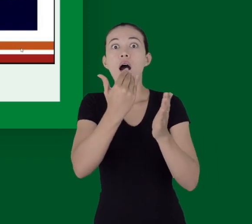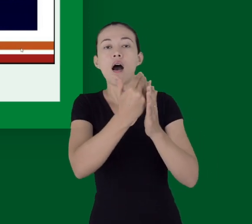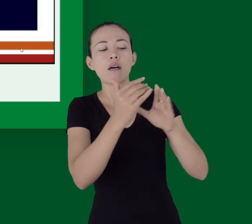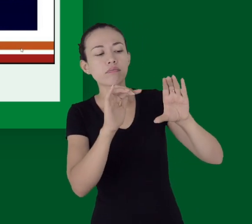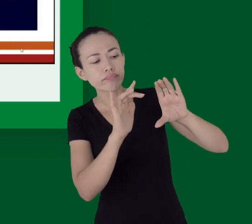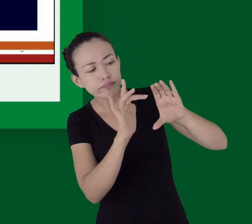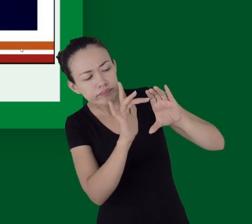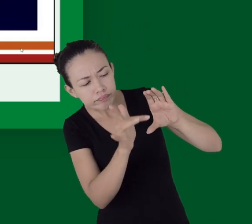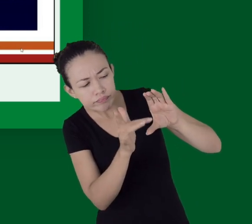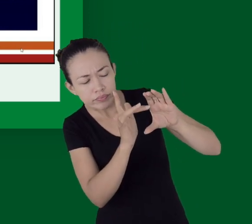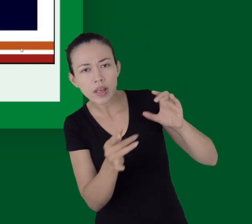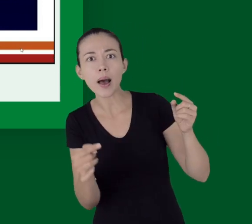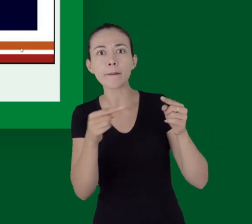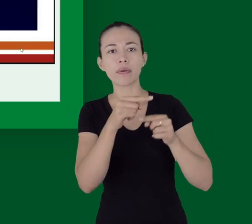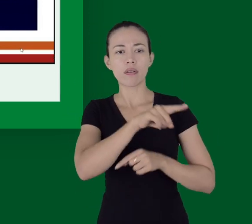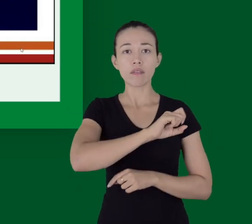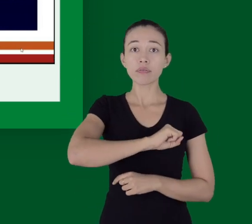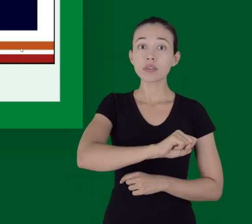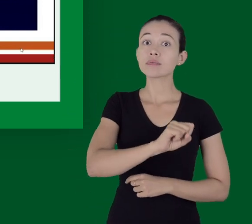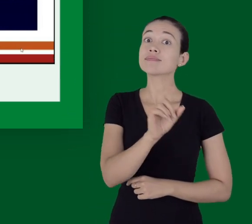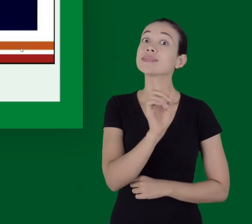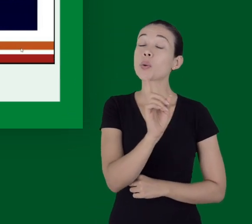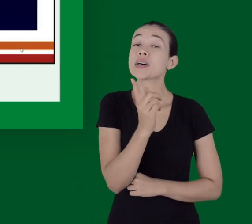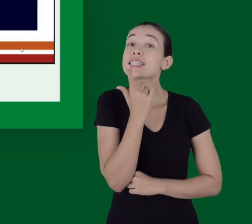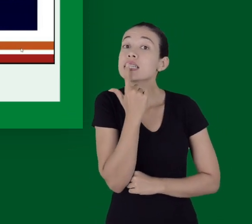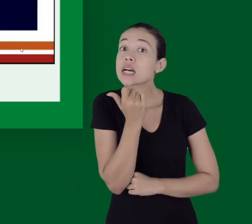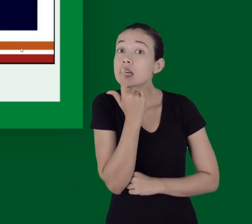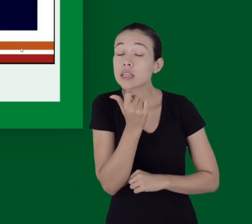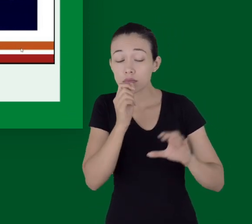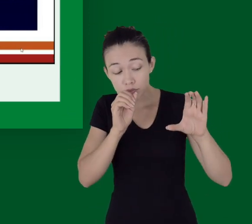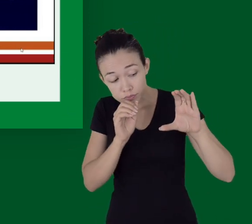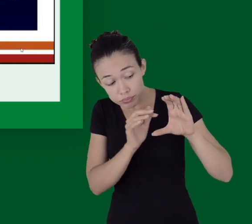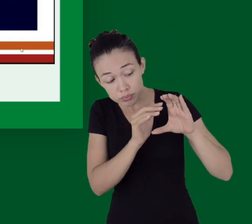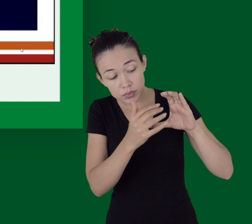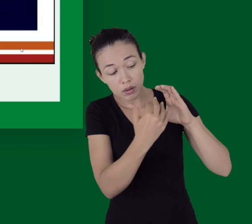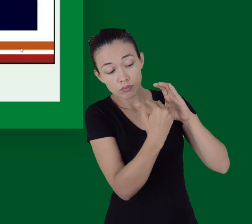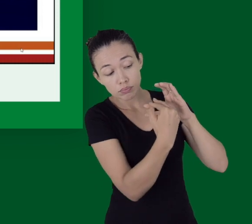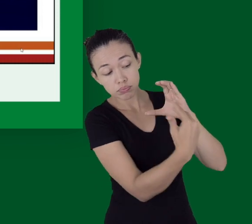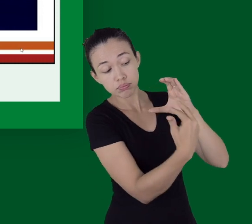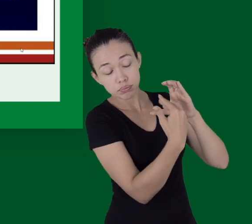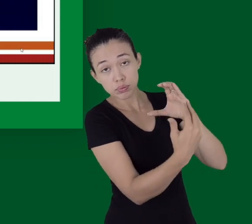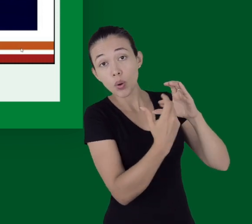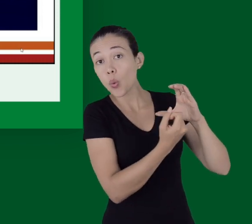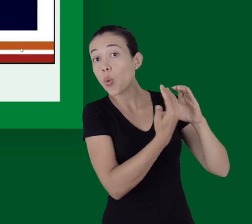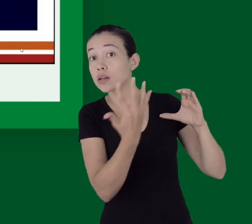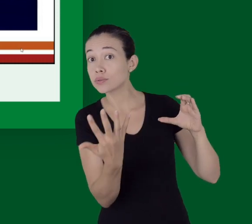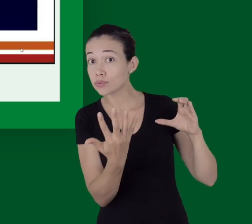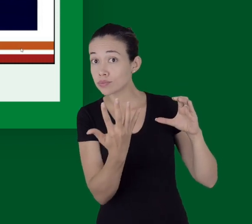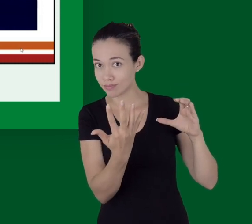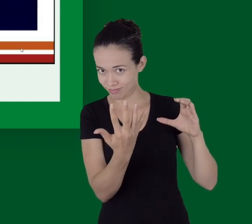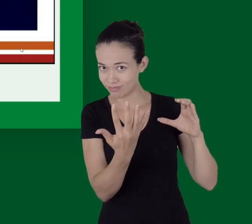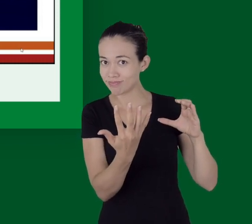colesterol ali depositado, né? De lipídio depositado. É o tanto de sangue que vai passar e se ele tem